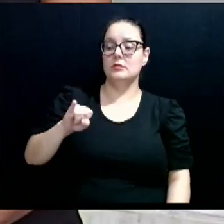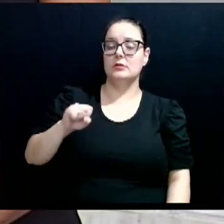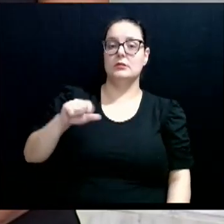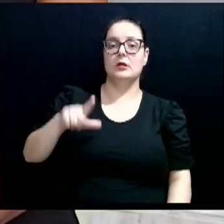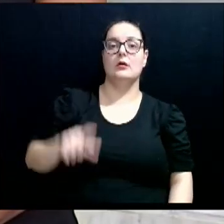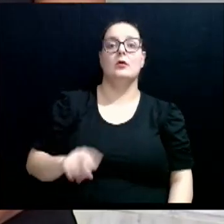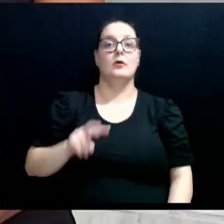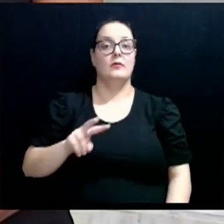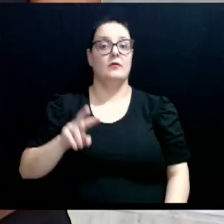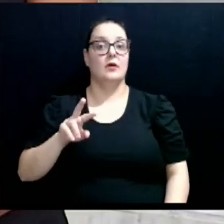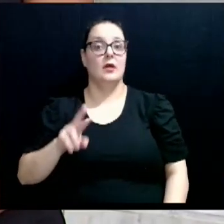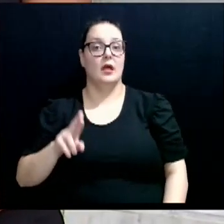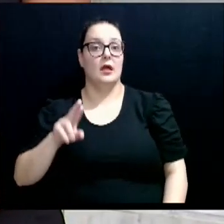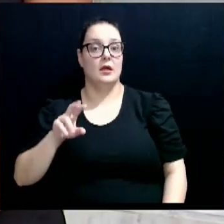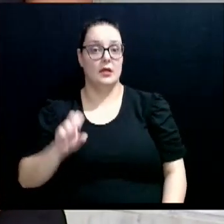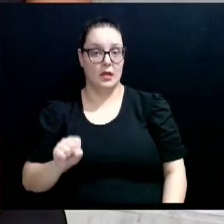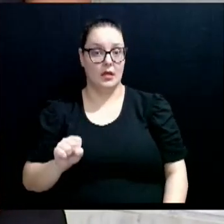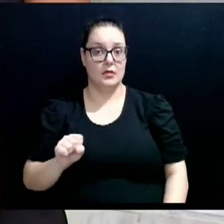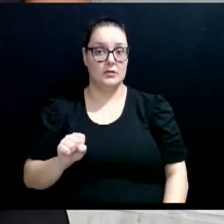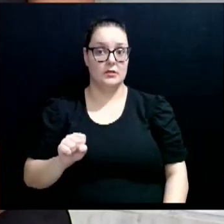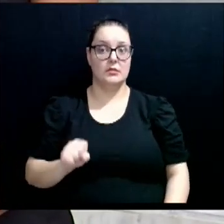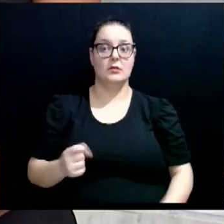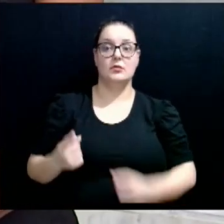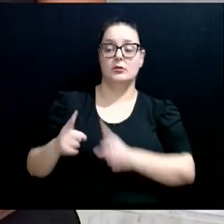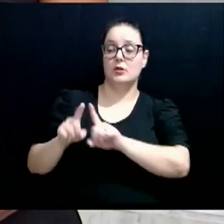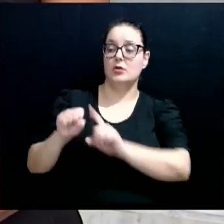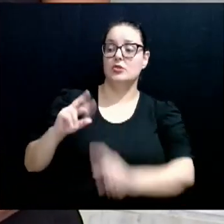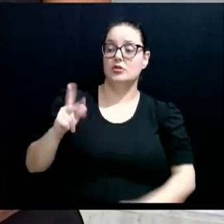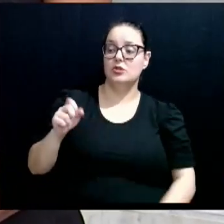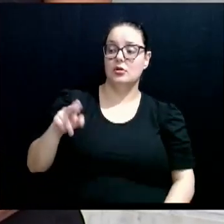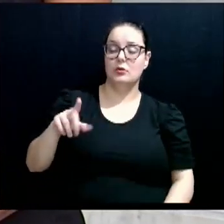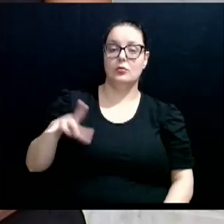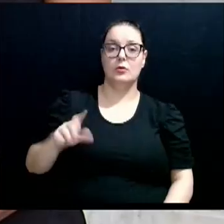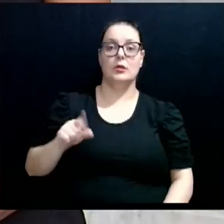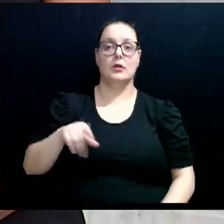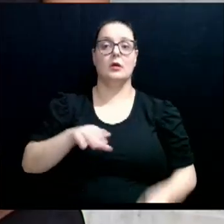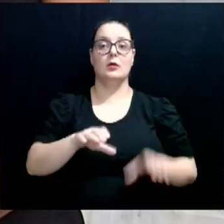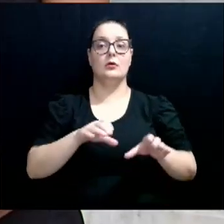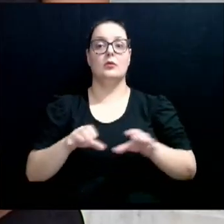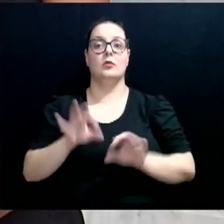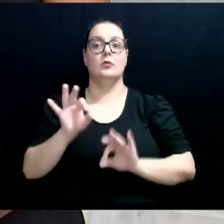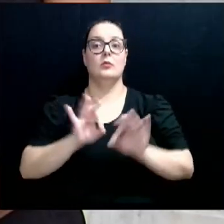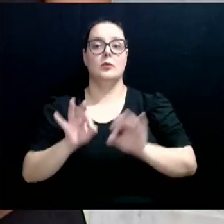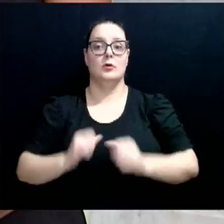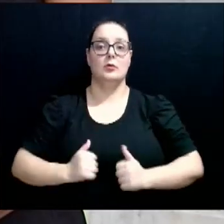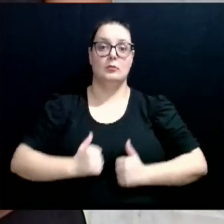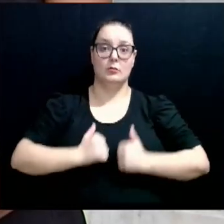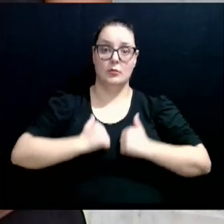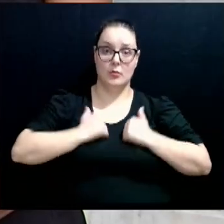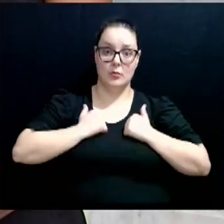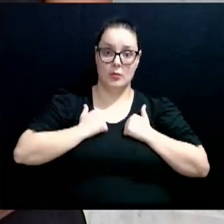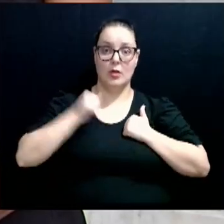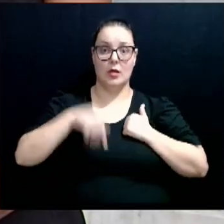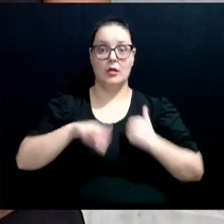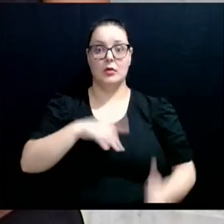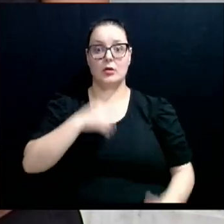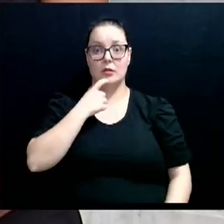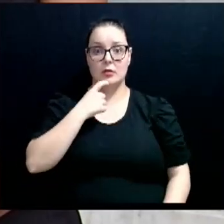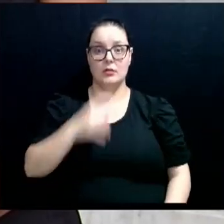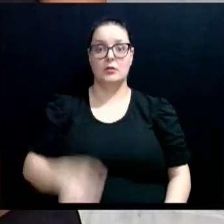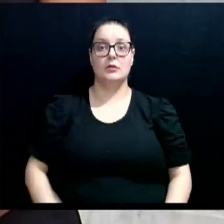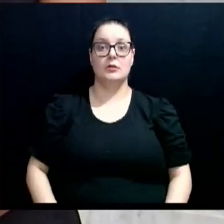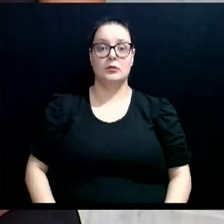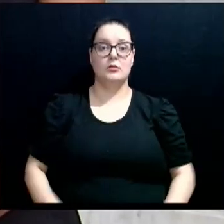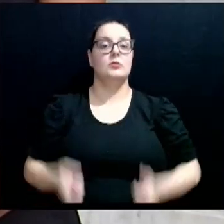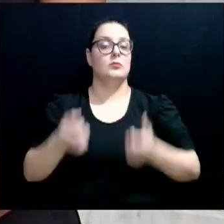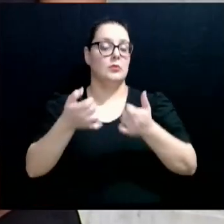estou aqui com a Shaula Vizelli, ela que é a coordenadora do programa de imunização aqui de Campinas, da cidade de Campinas, que vai nos explicar um pouco